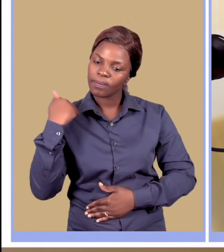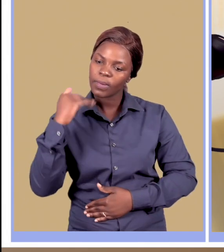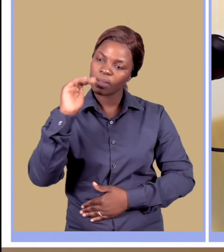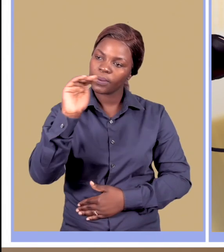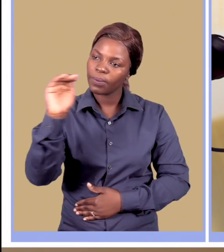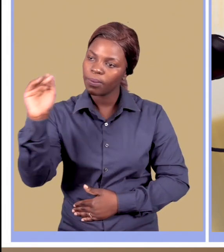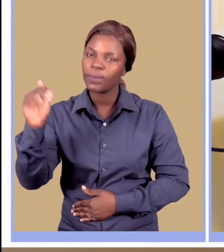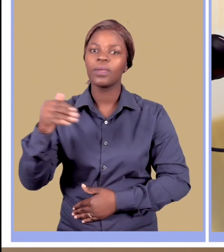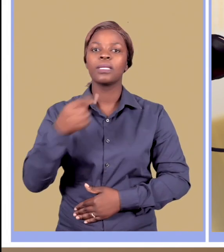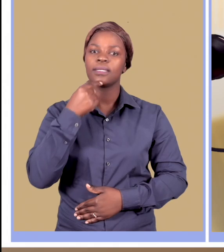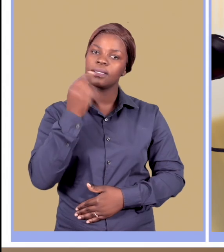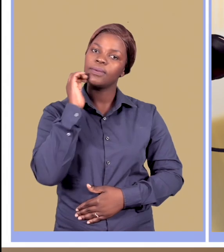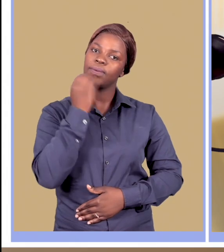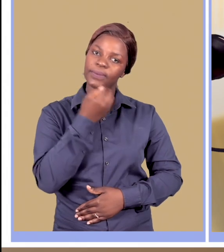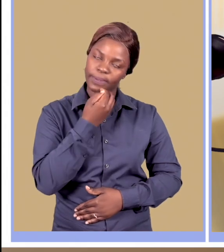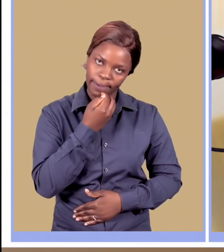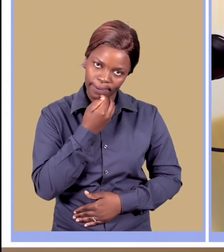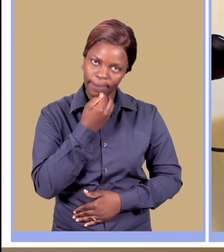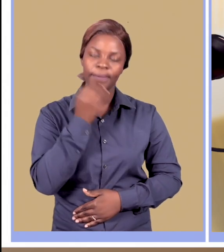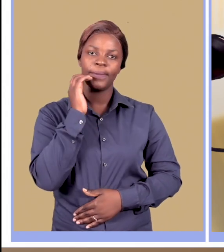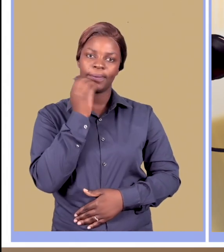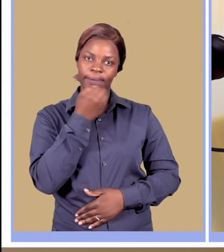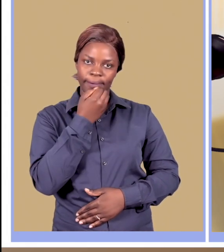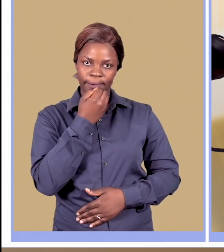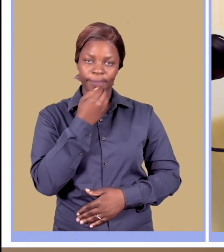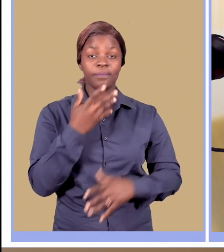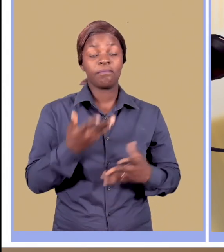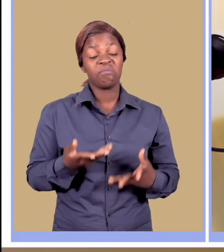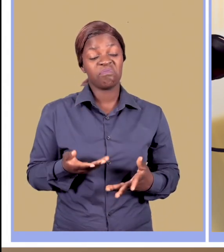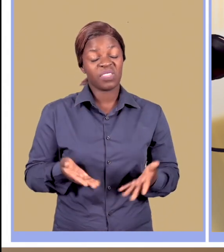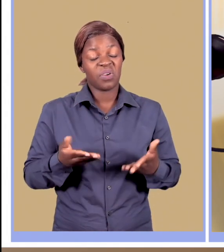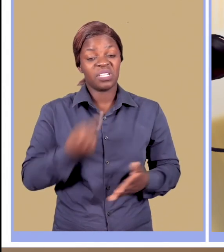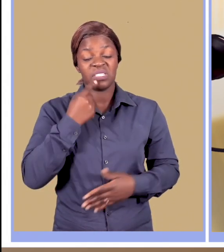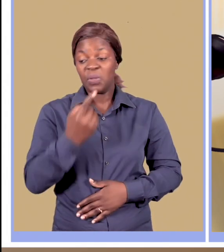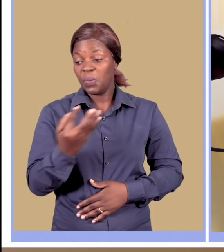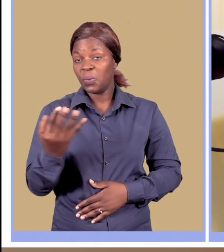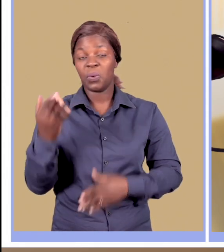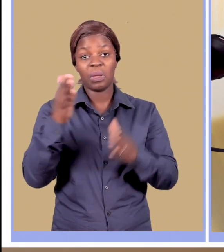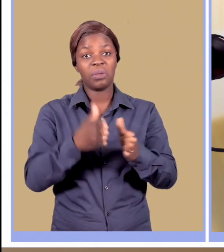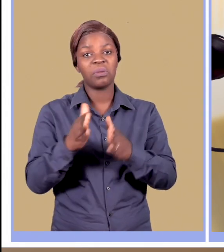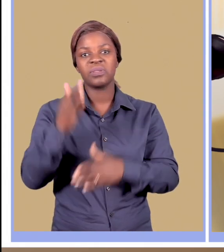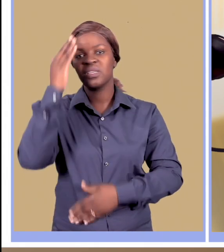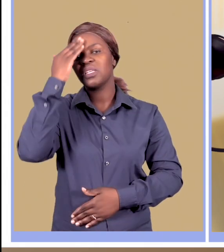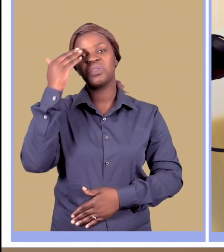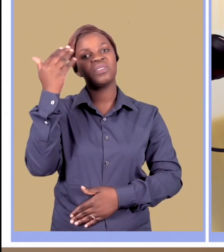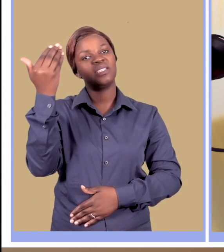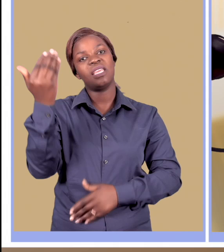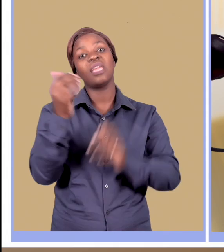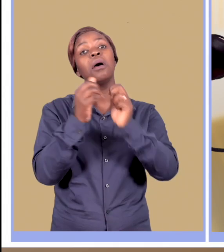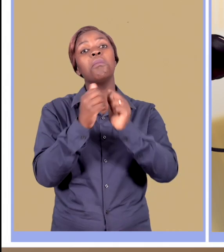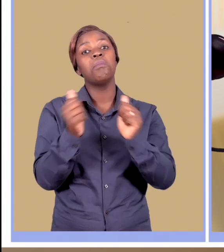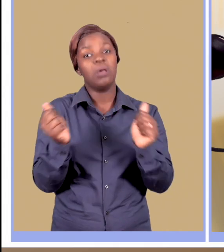famílias e chamar a atenção para o perigo do que está a acontecer. Não lhe posso dizer quantas pessoas já